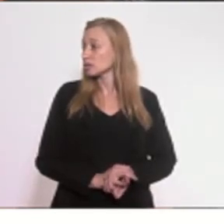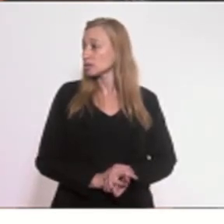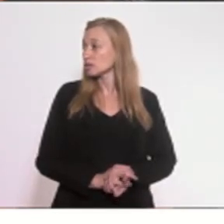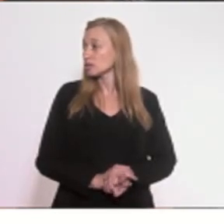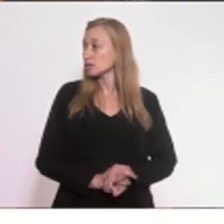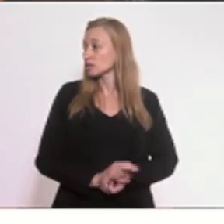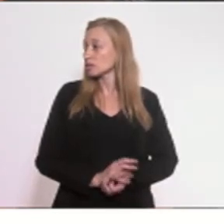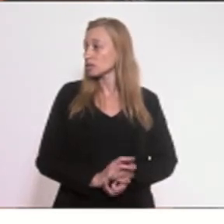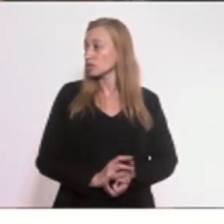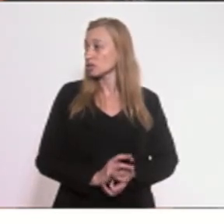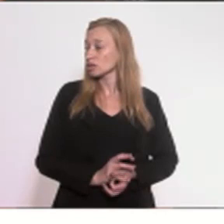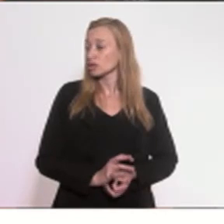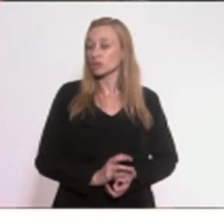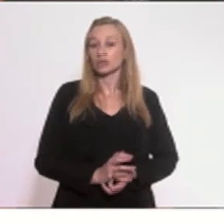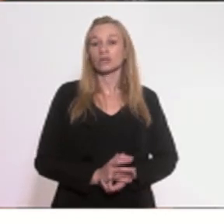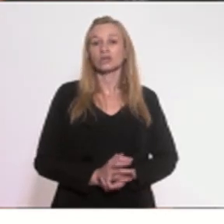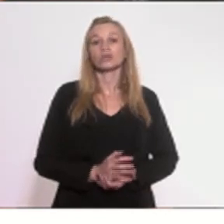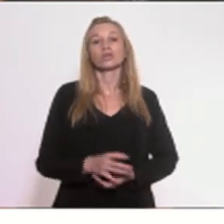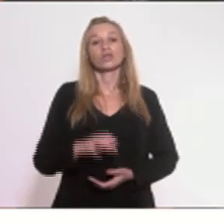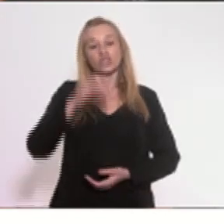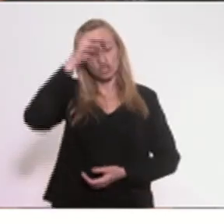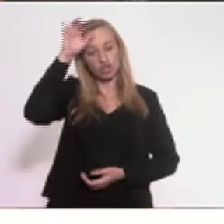Querida presidente, em exercício de Aju,